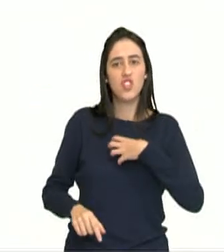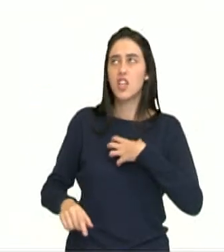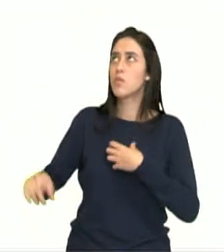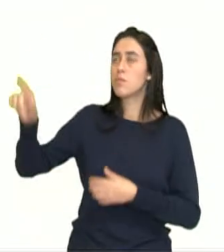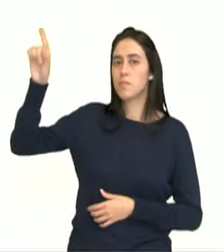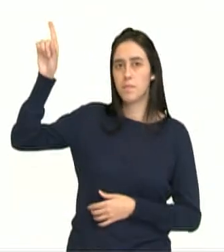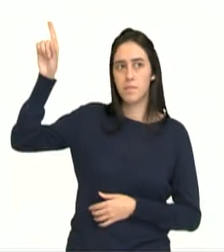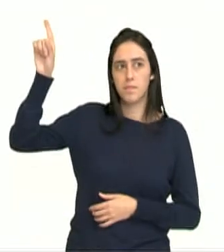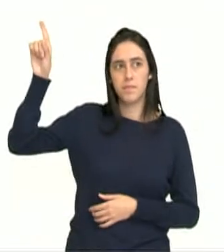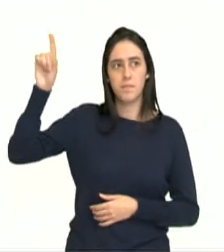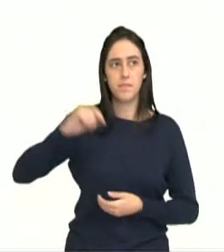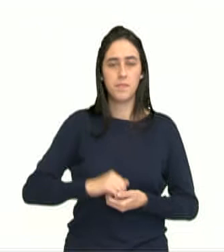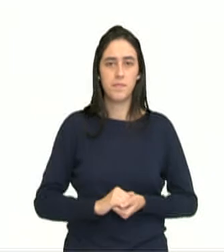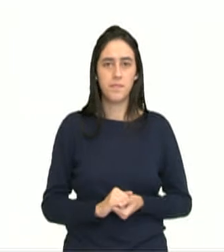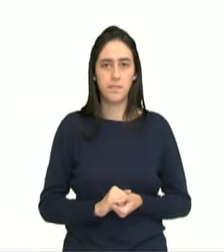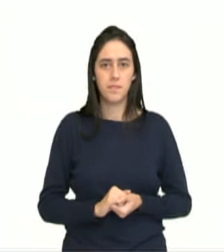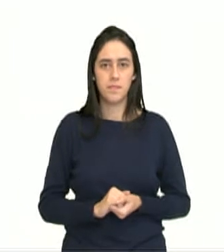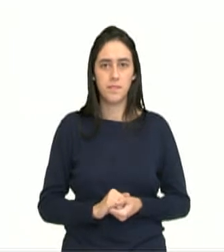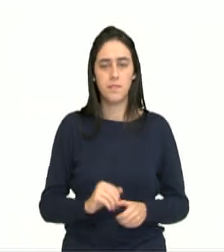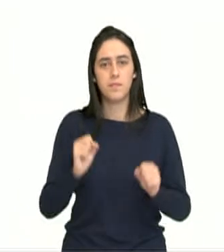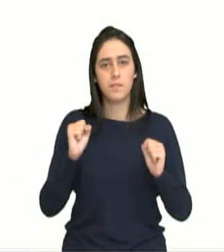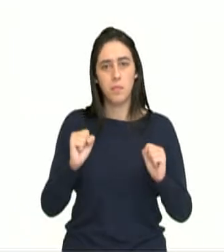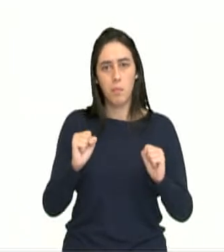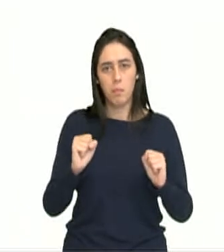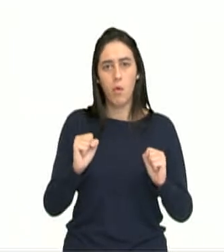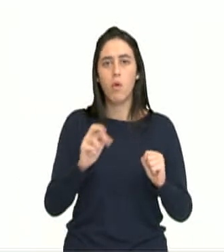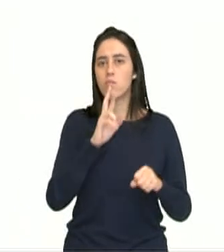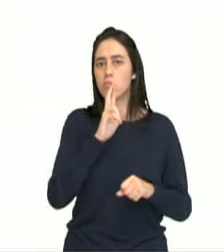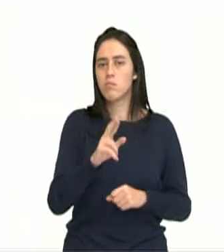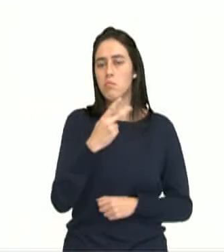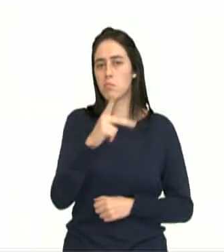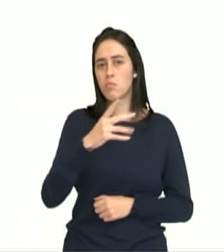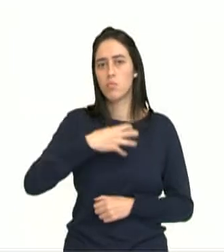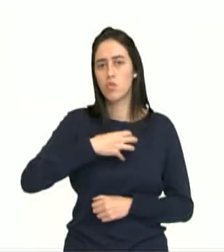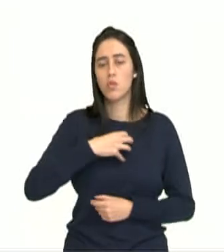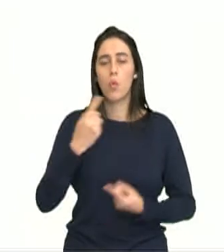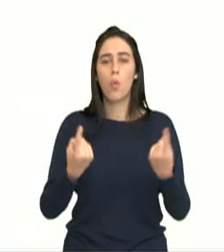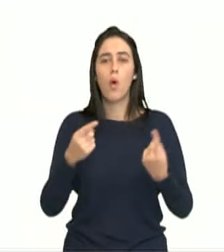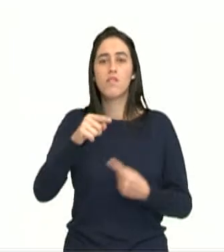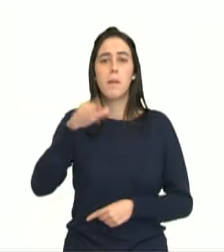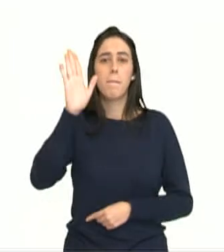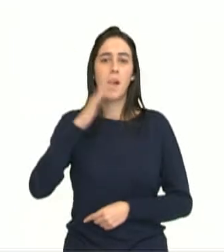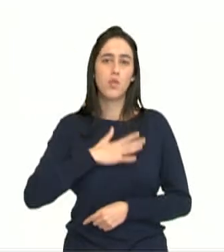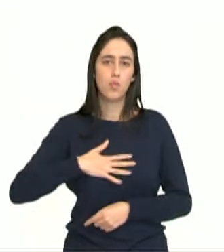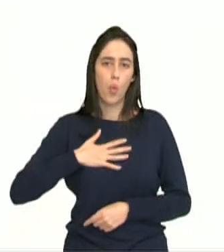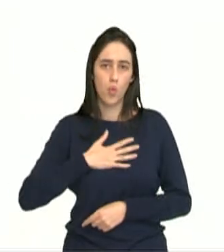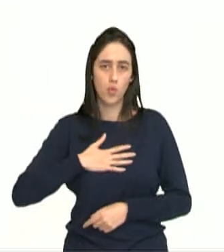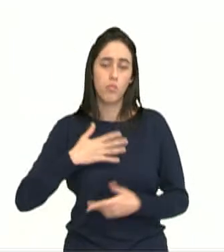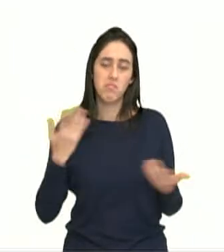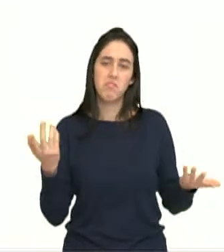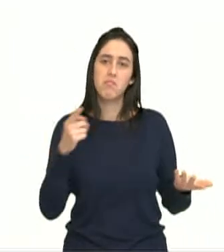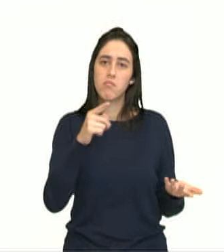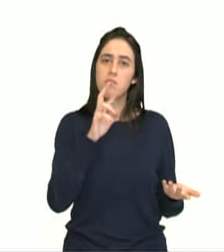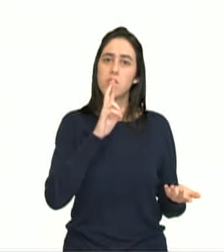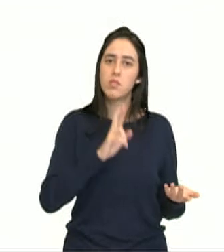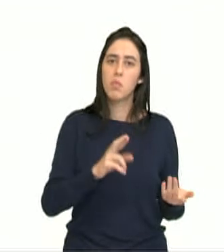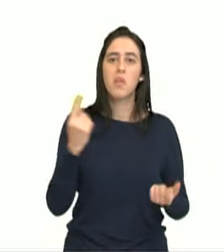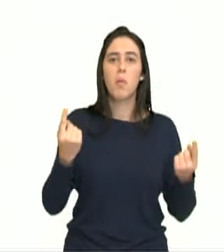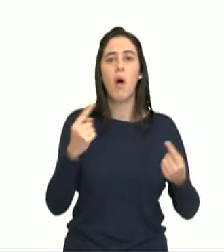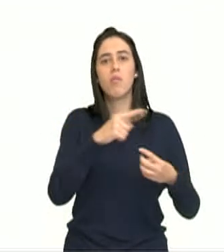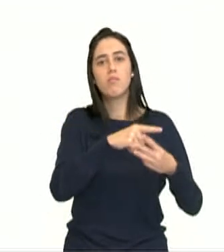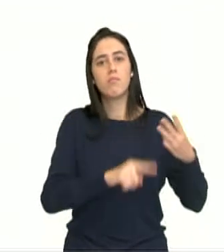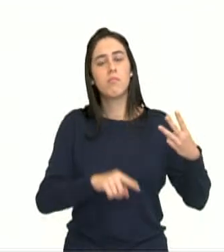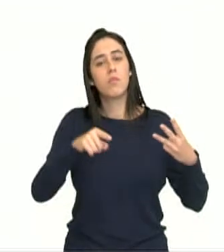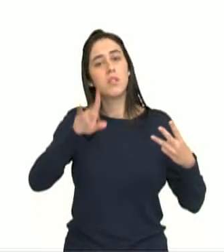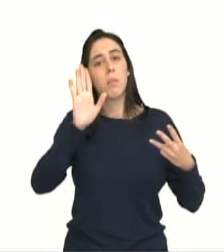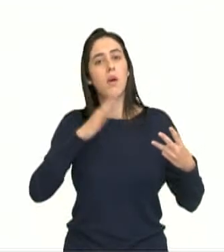né? I like the most, né? Eu gostei mais, né? Vocês podem fazer dessa forma aí. E aí vocês respondem aí qual entre os 3 trabalhos,